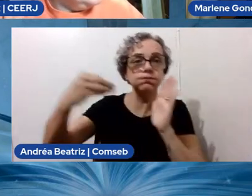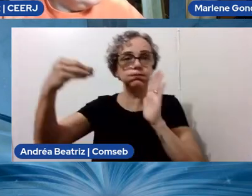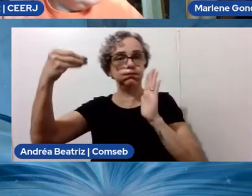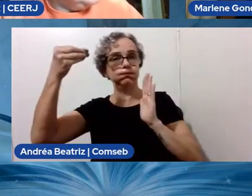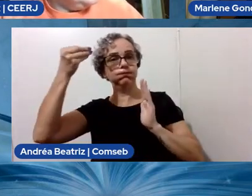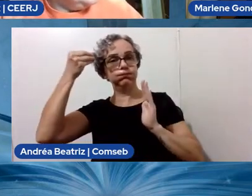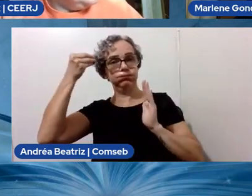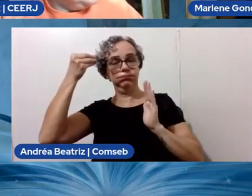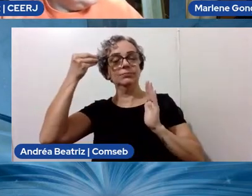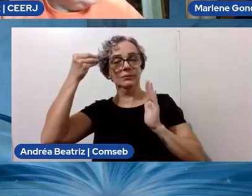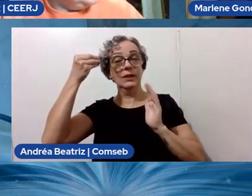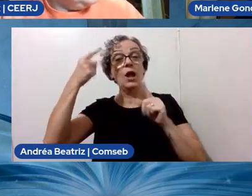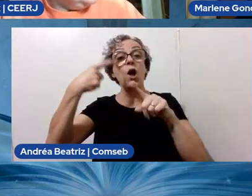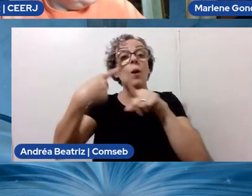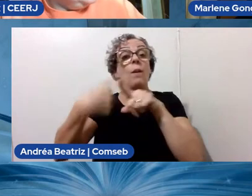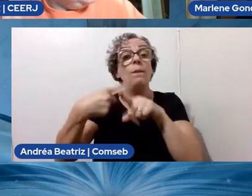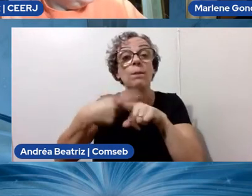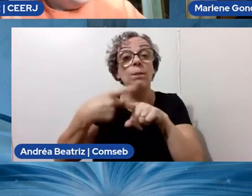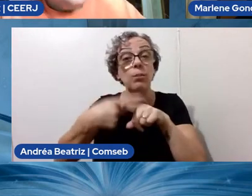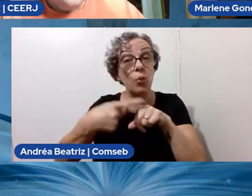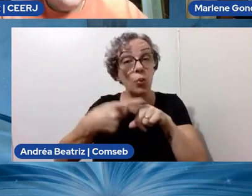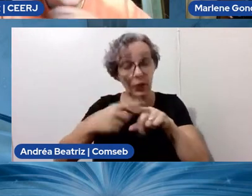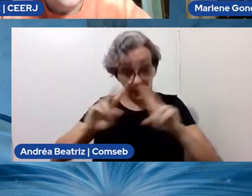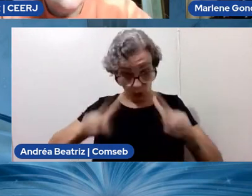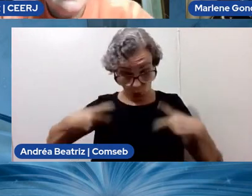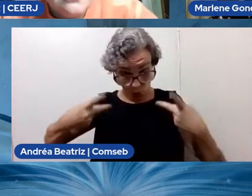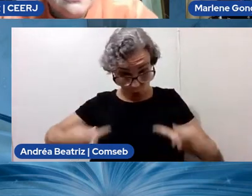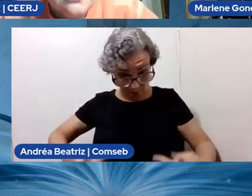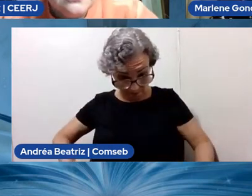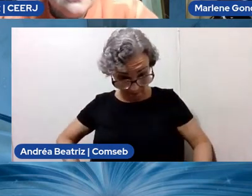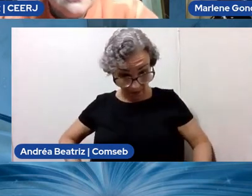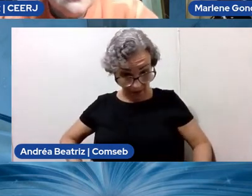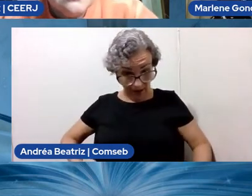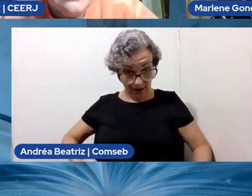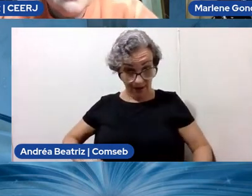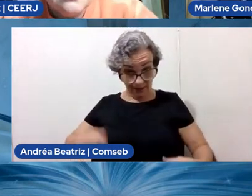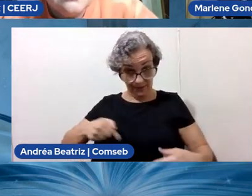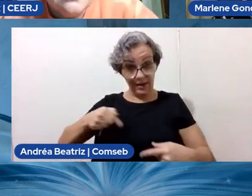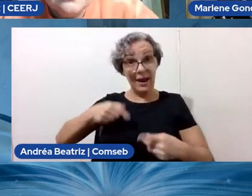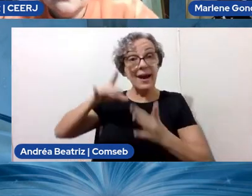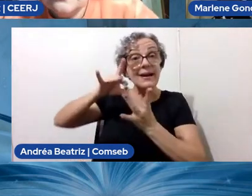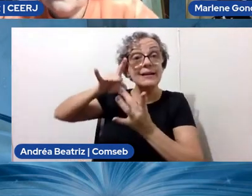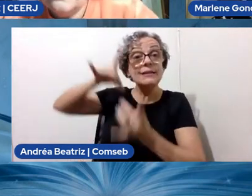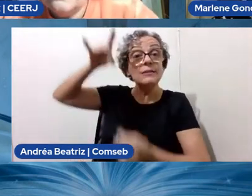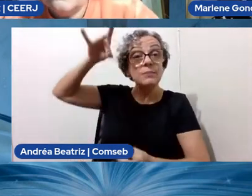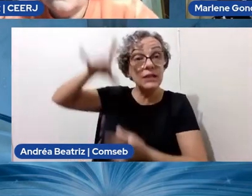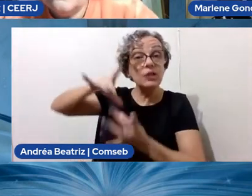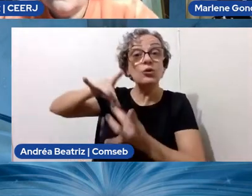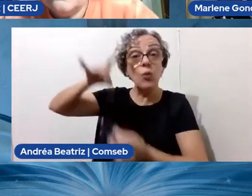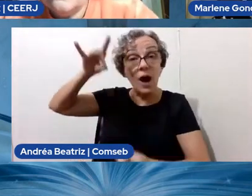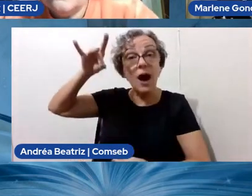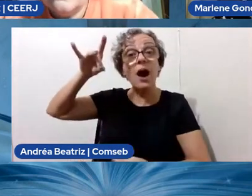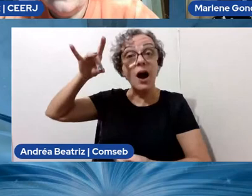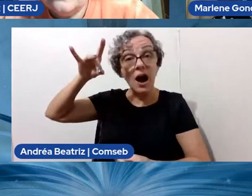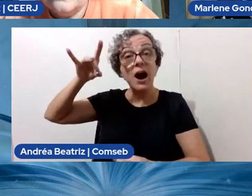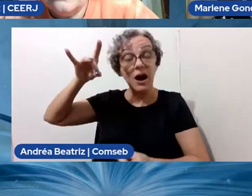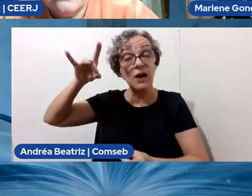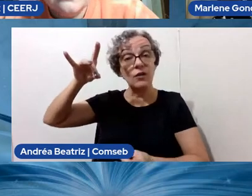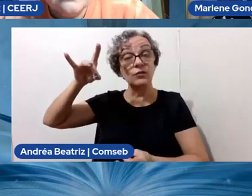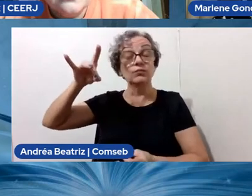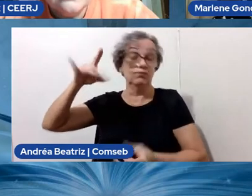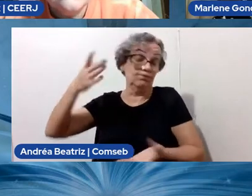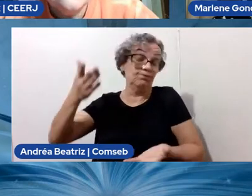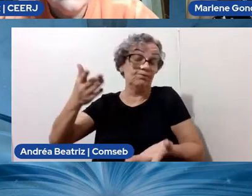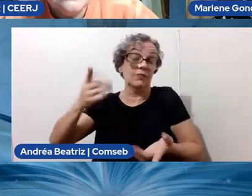ser humano espiritual assume o comando daquela tarefa. Né? Ela foi criada para